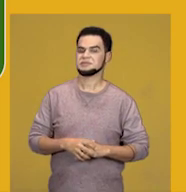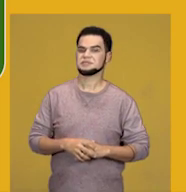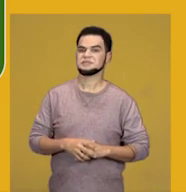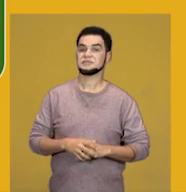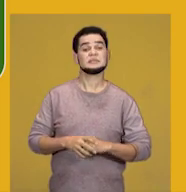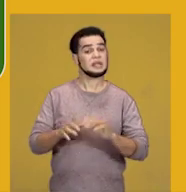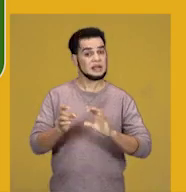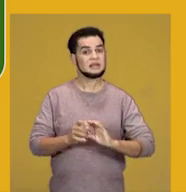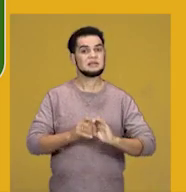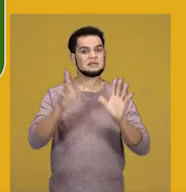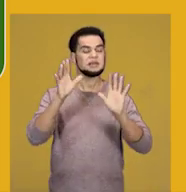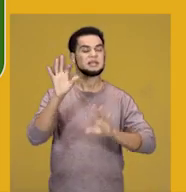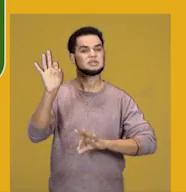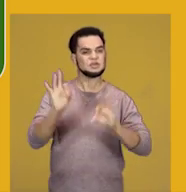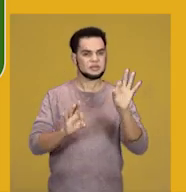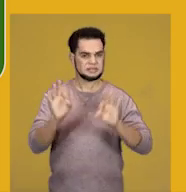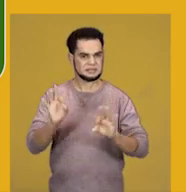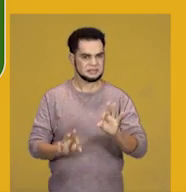organização.